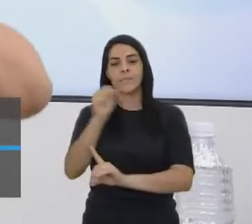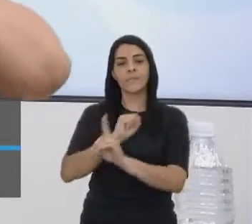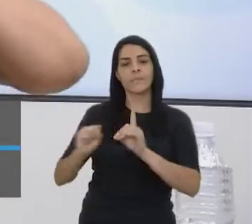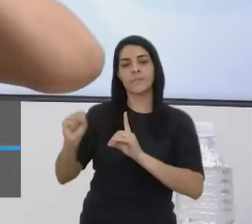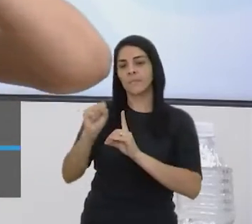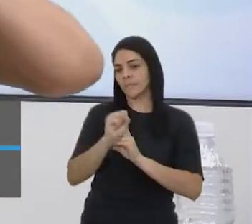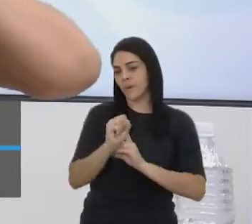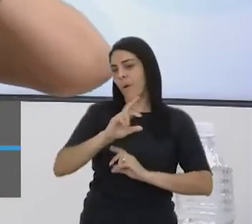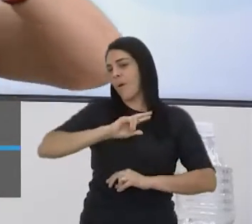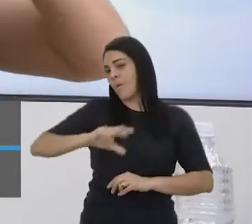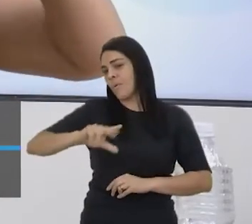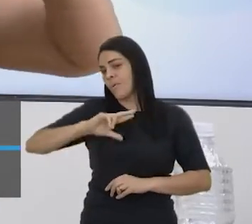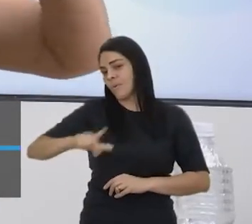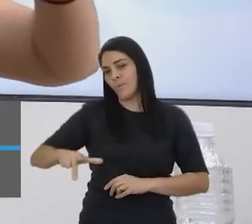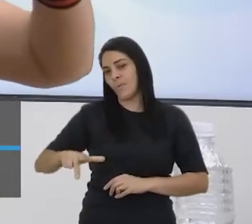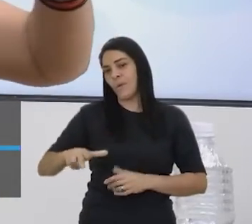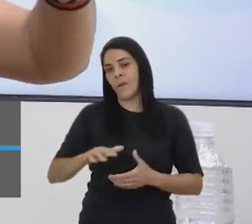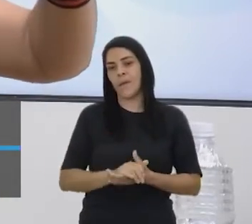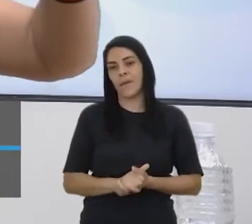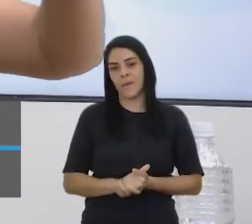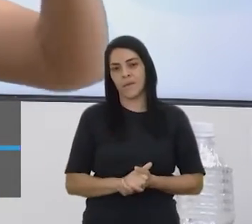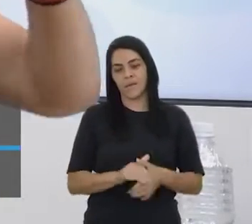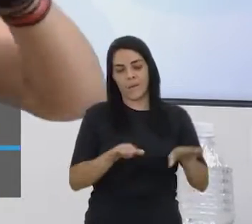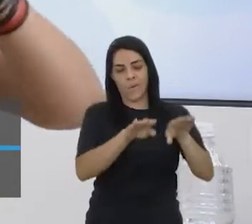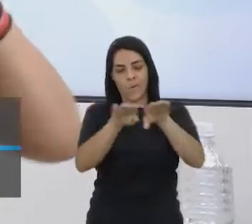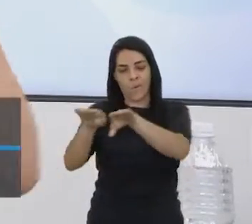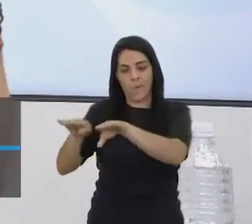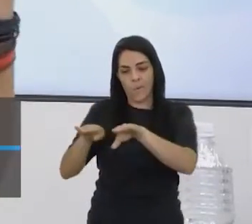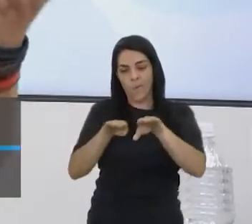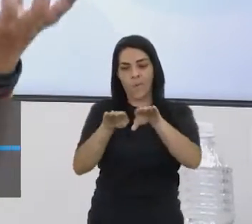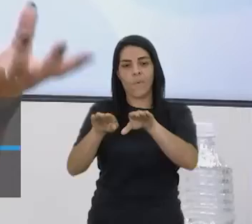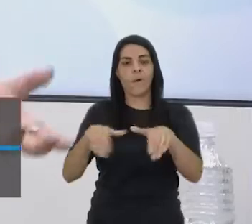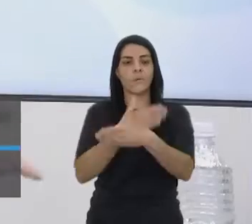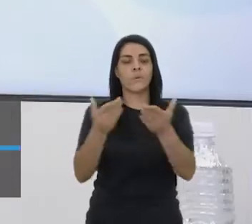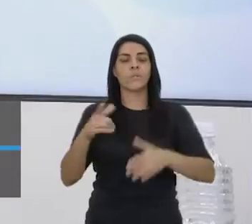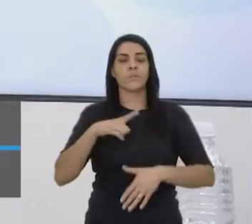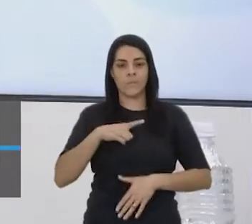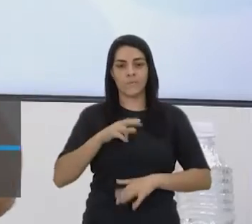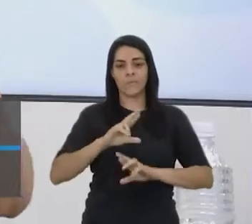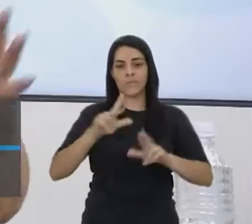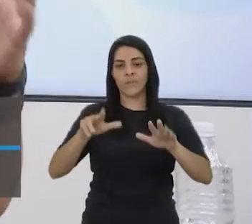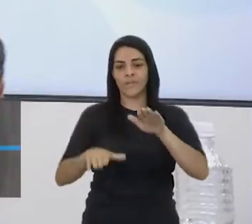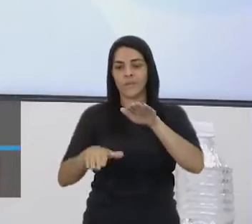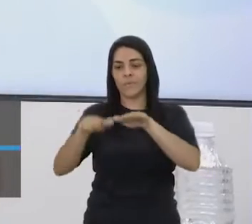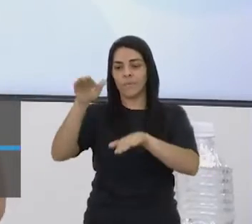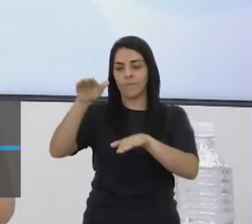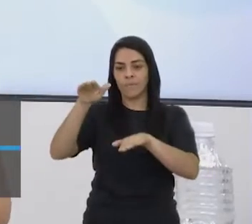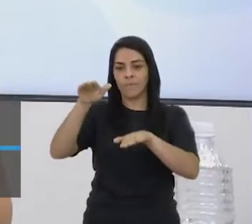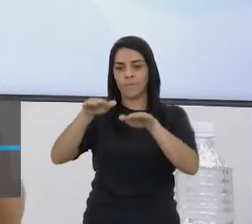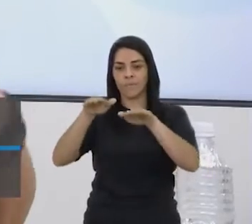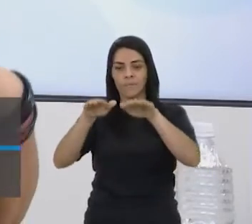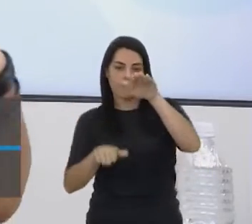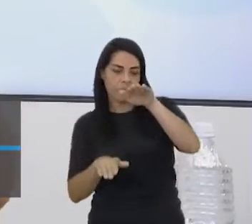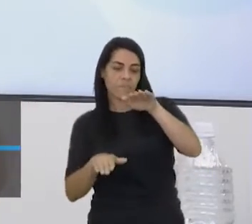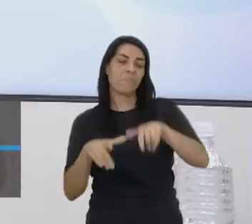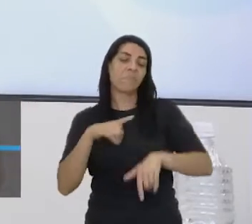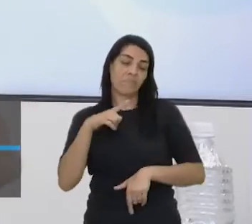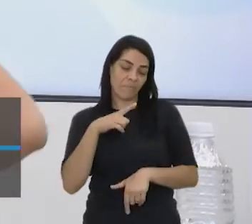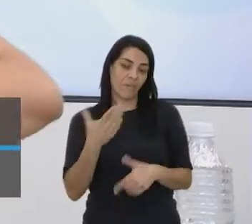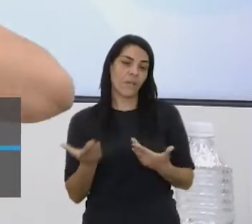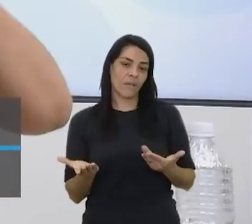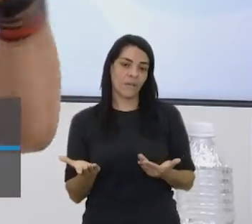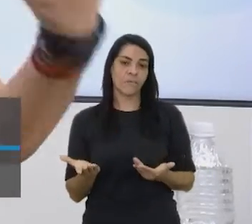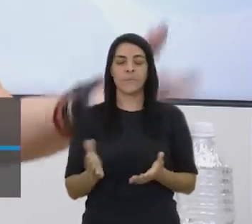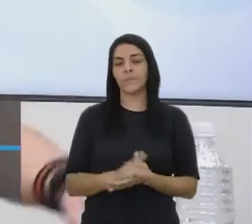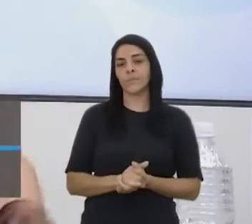não é uma coisa completamente uniforme a gente tem as nossas diferenças tanto diferenças menores como na nossa própria